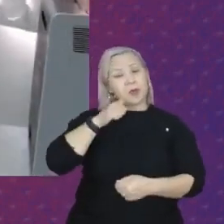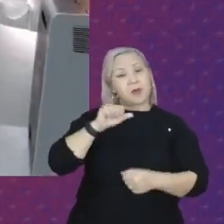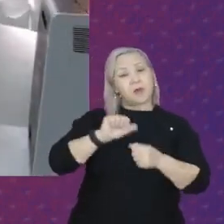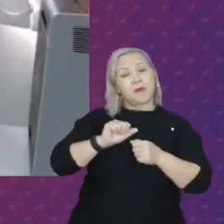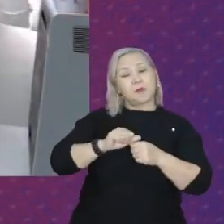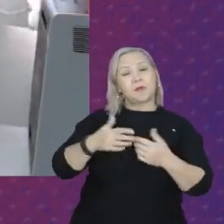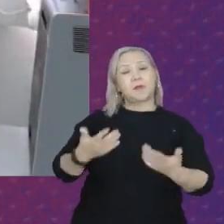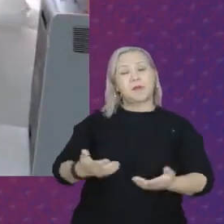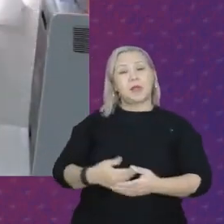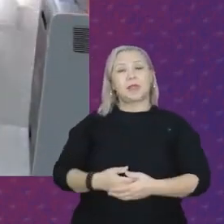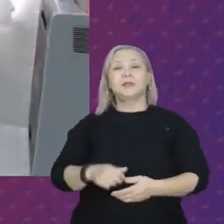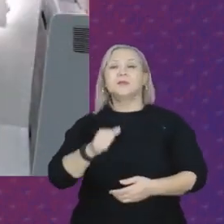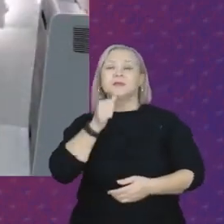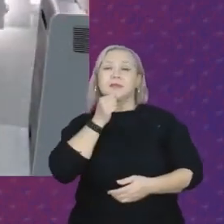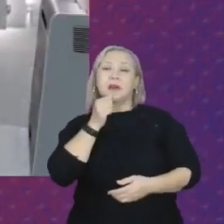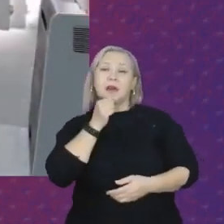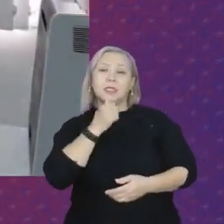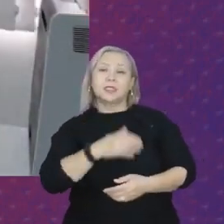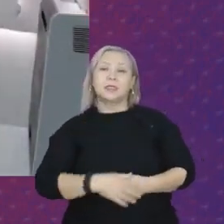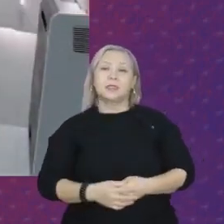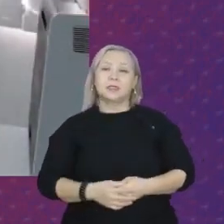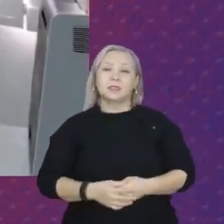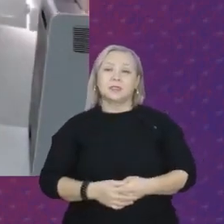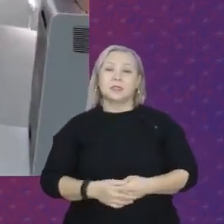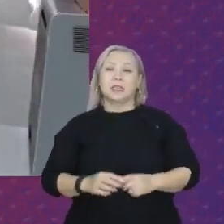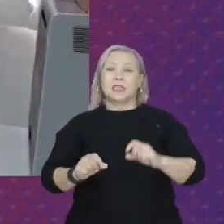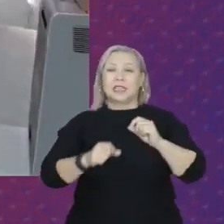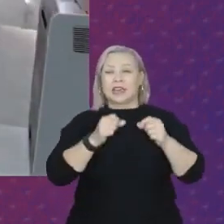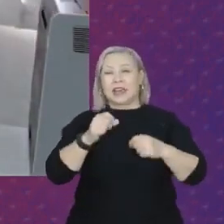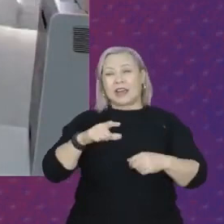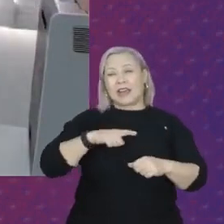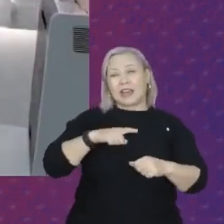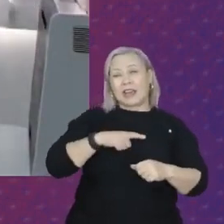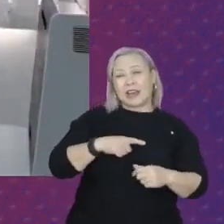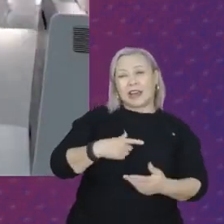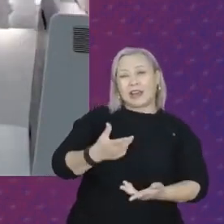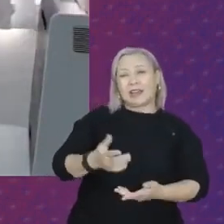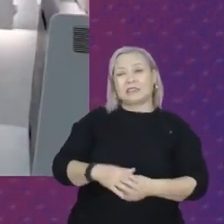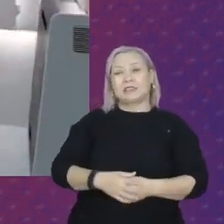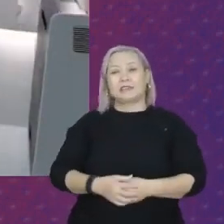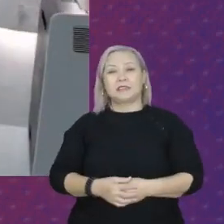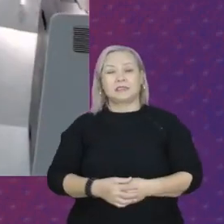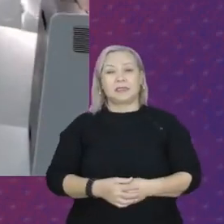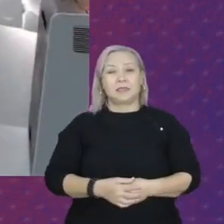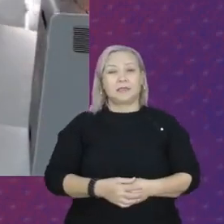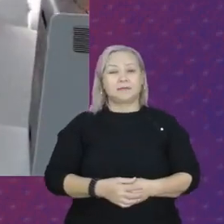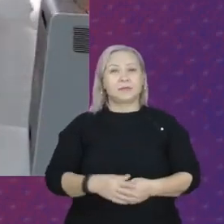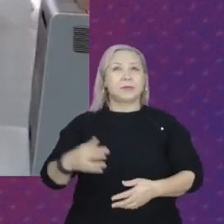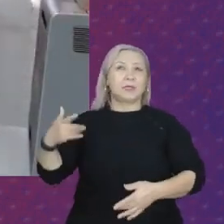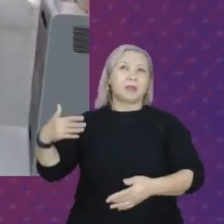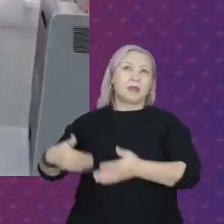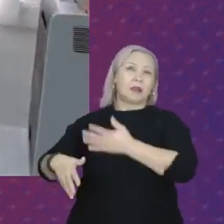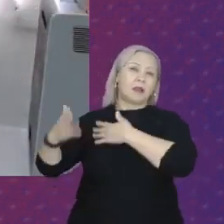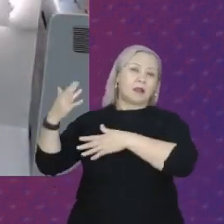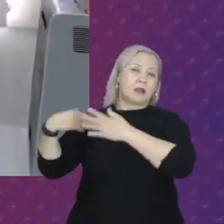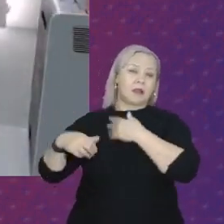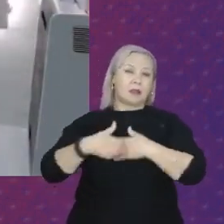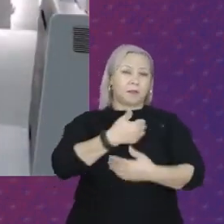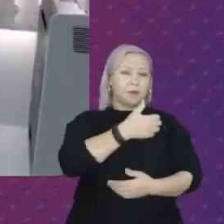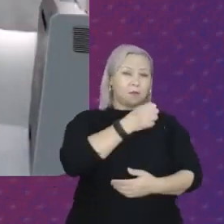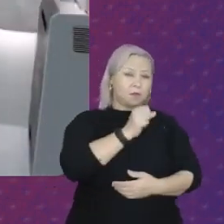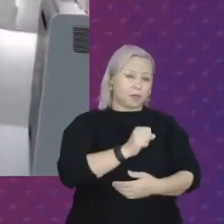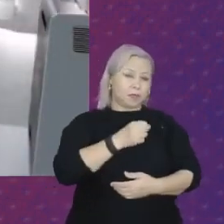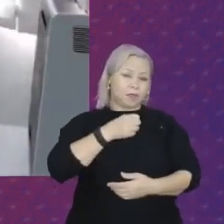mas que ainda traz, né, o ranço do Congresso Internacional de 1889, né,